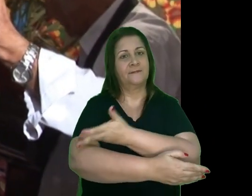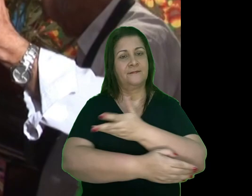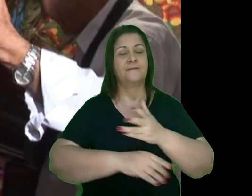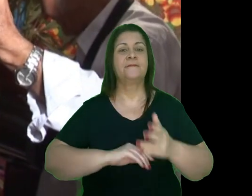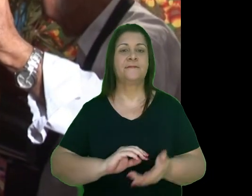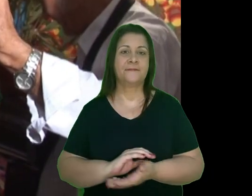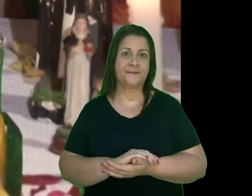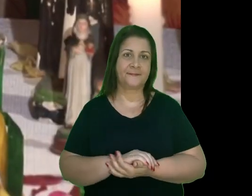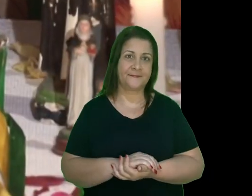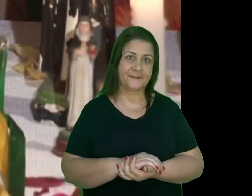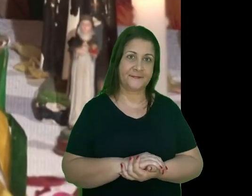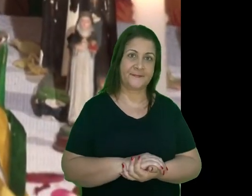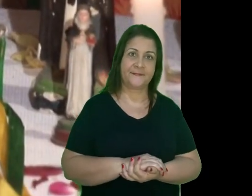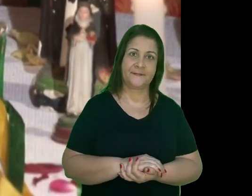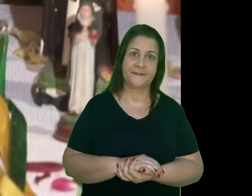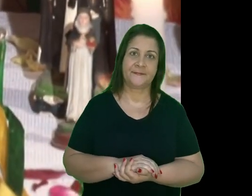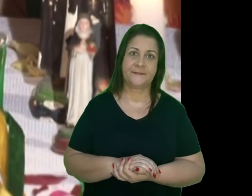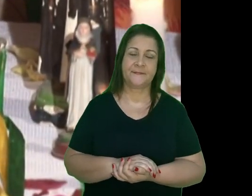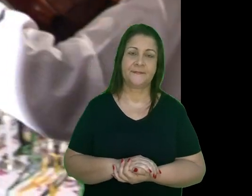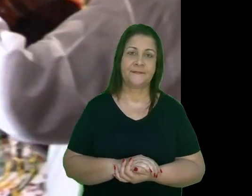viva esta tradição.